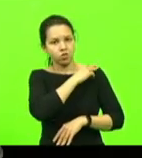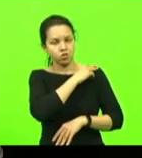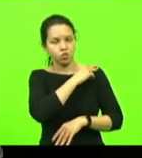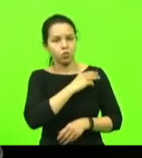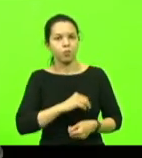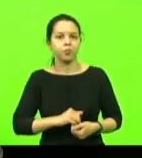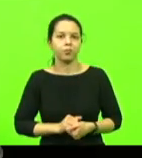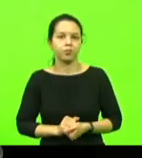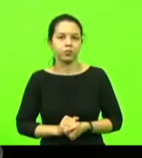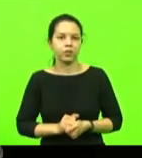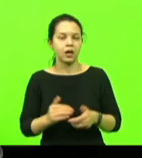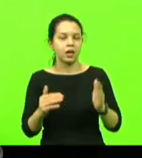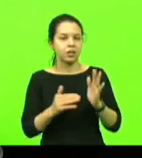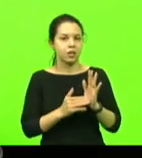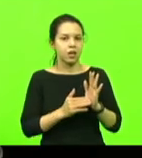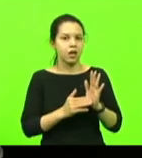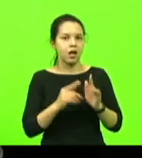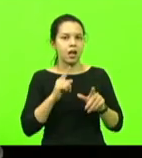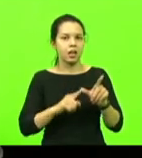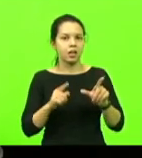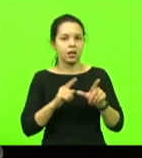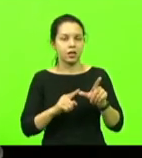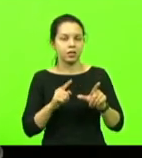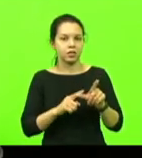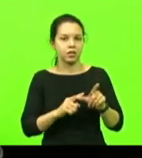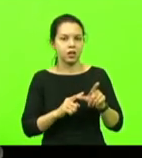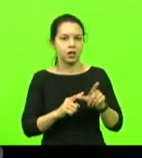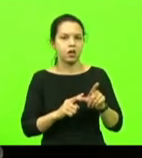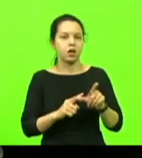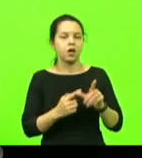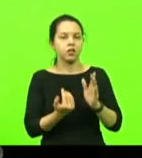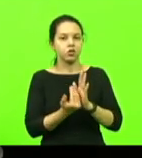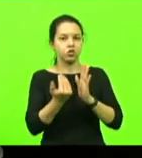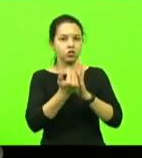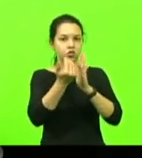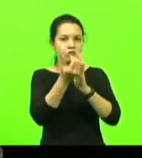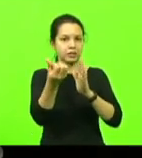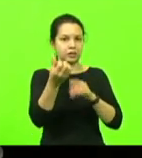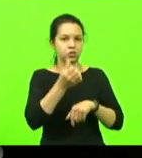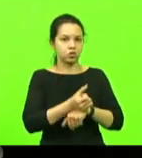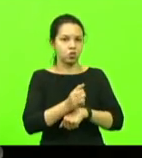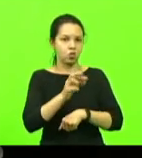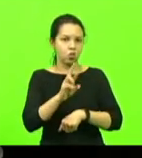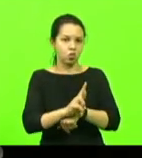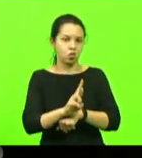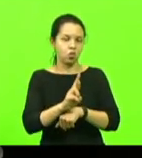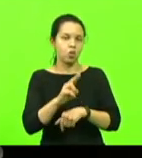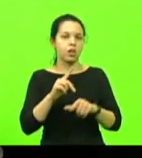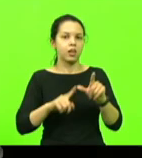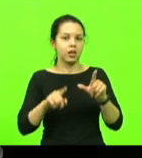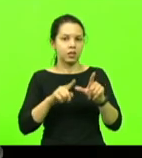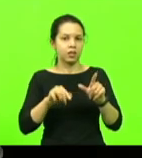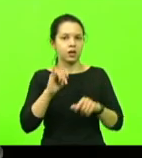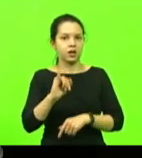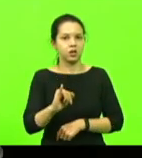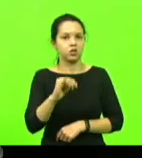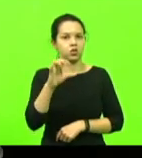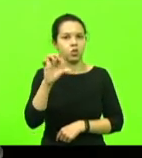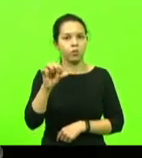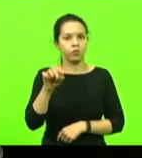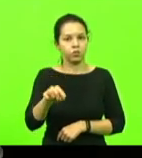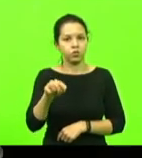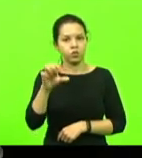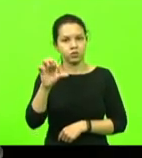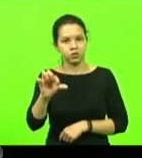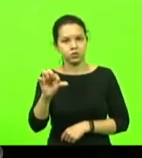a letra ou o nível 6 de doutorado, letra I, em